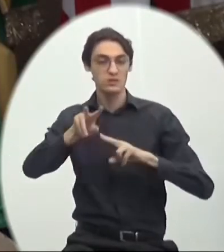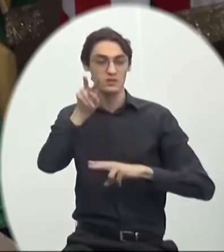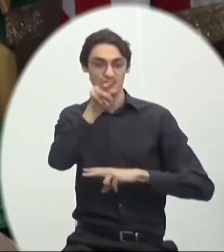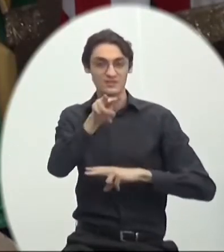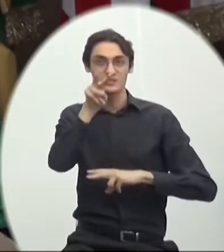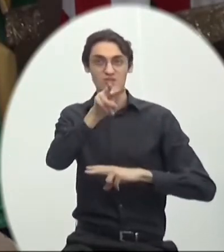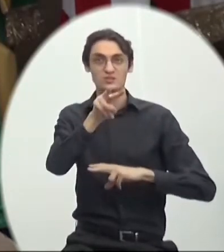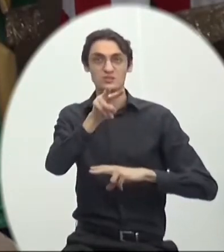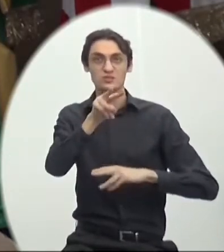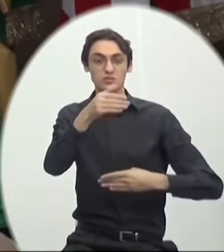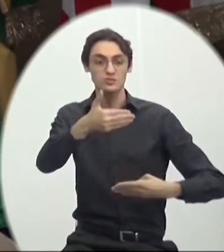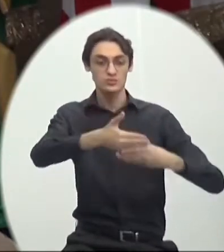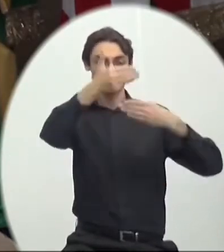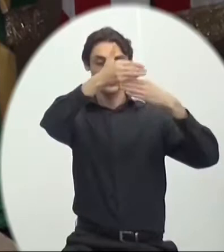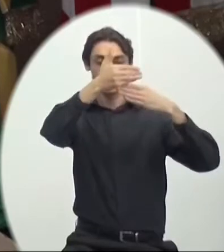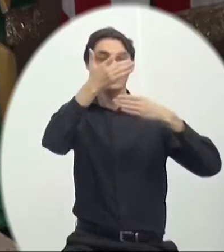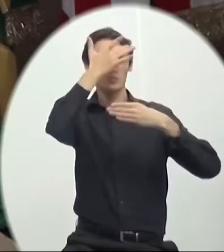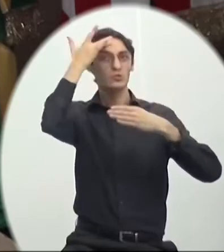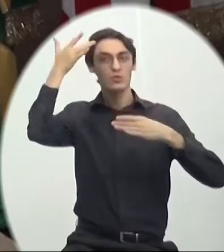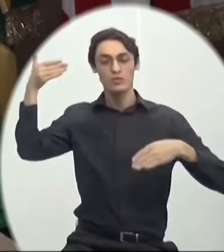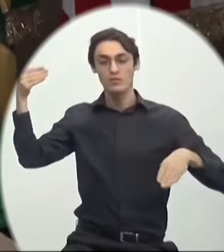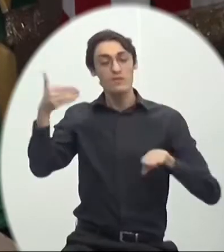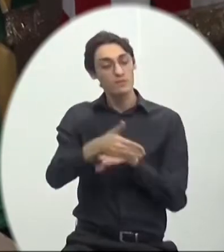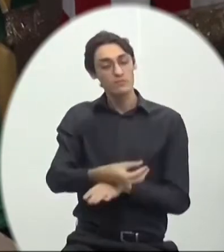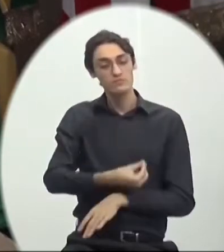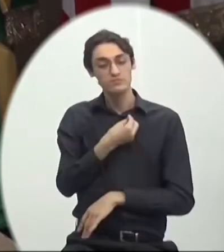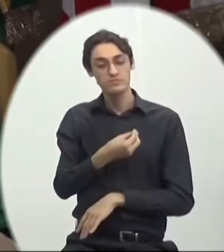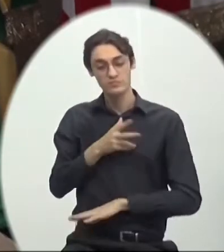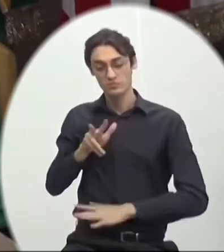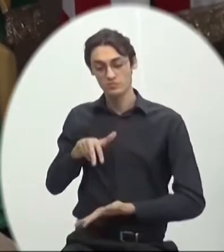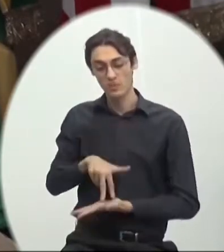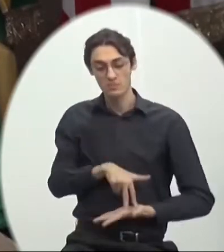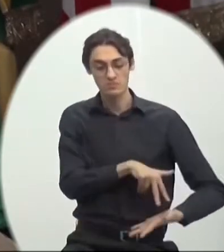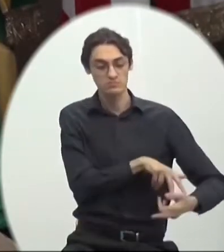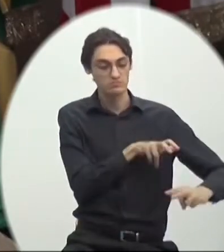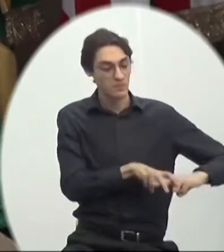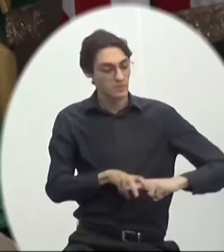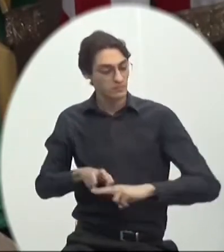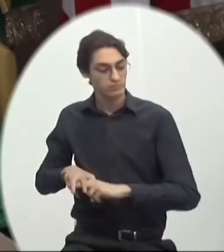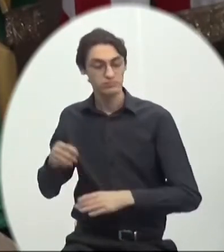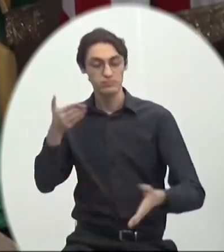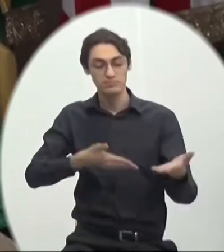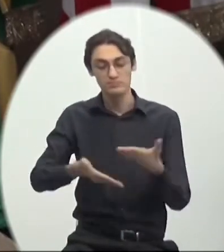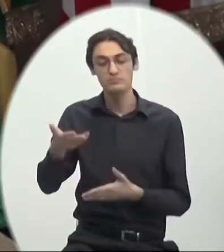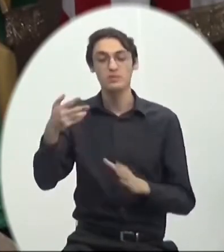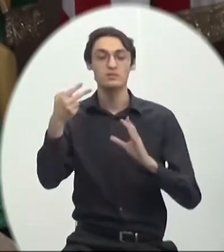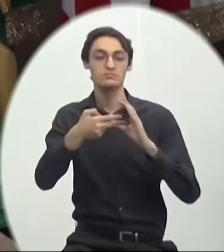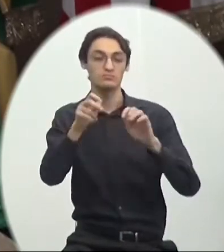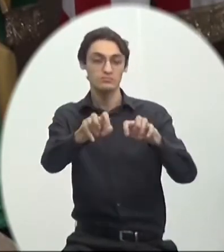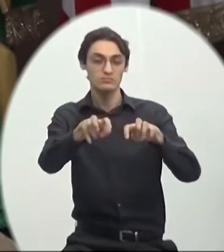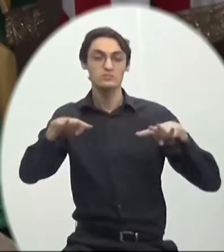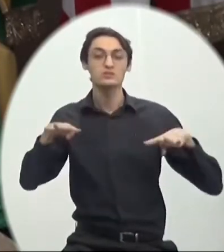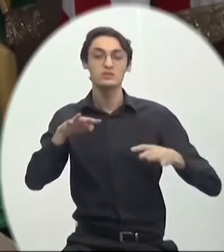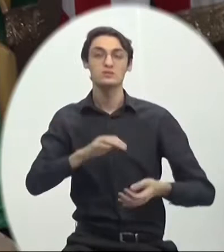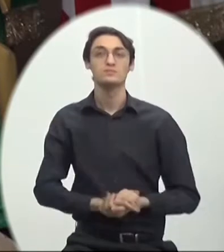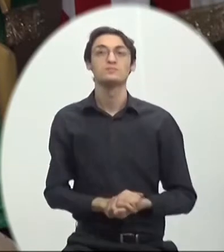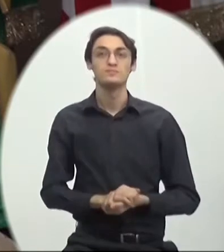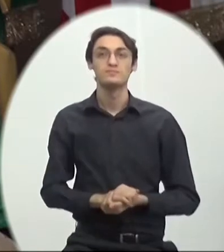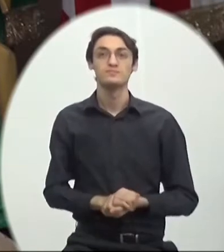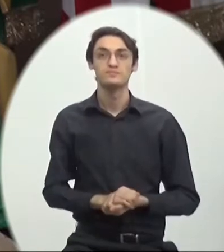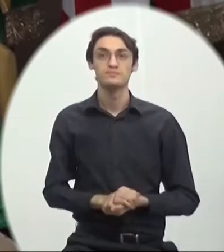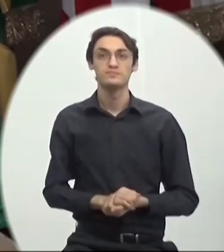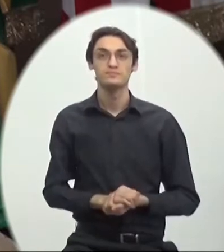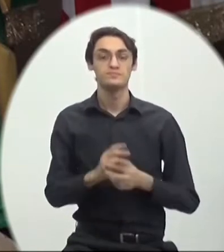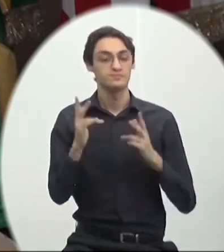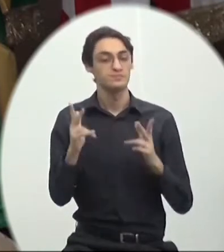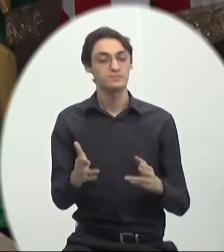fazendo a reserva de espaço para que as pessoas pudessem começar a participar efetivamente das nossas sessões, assim